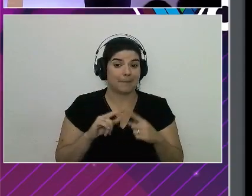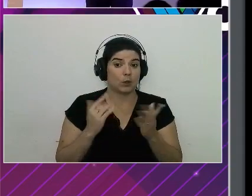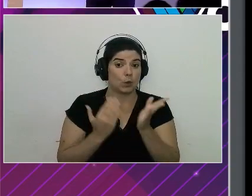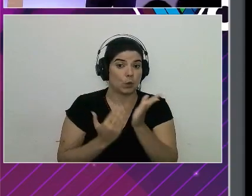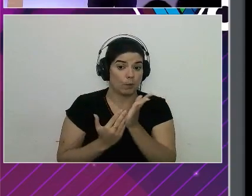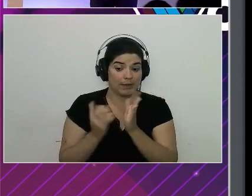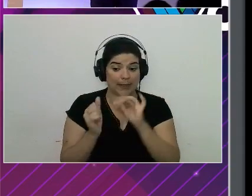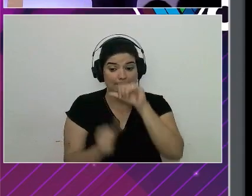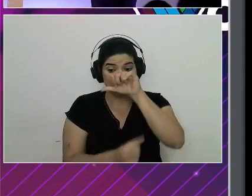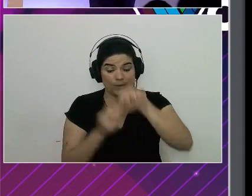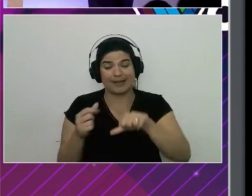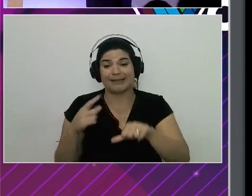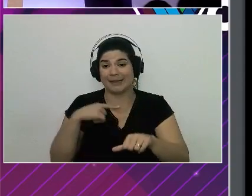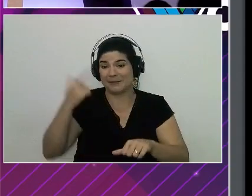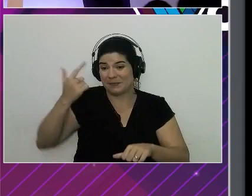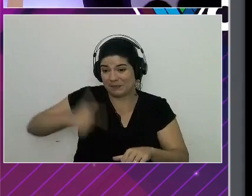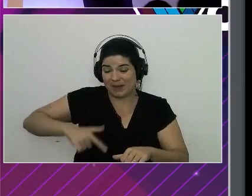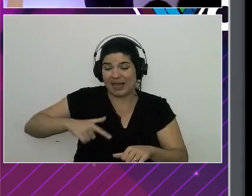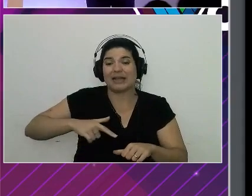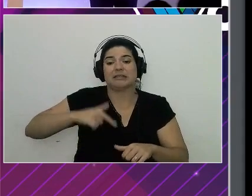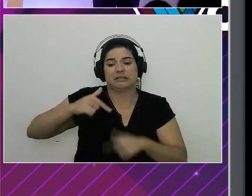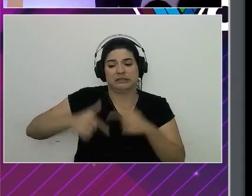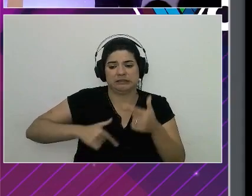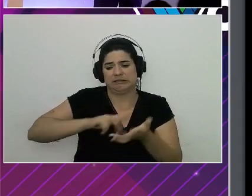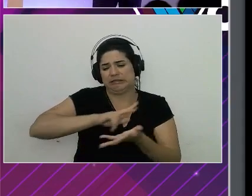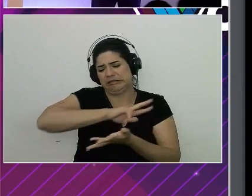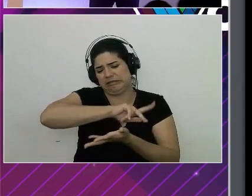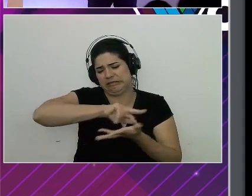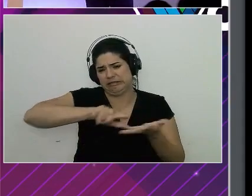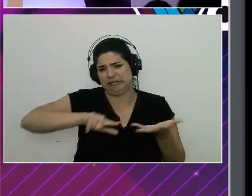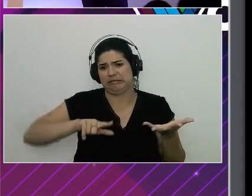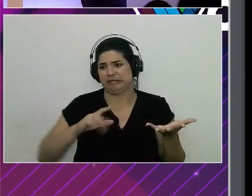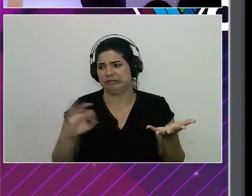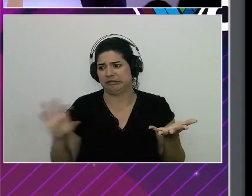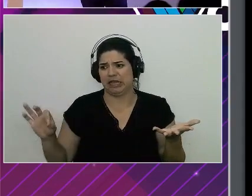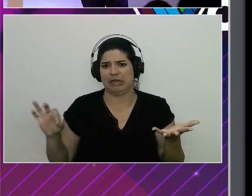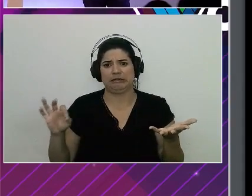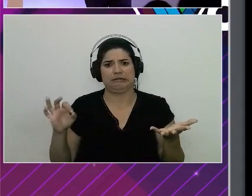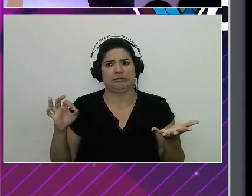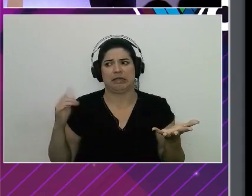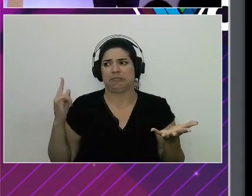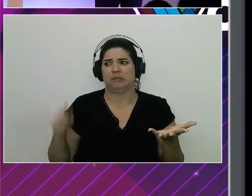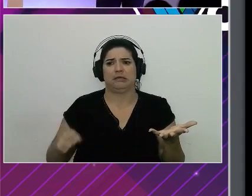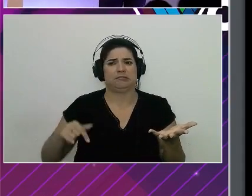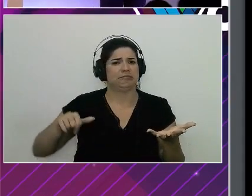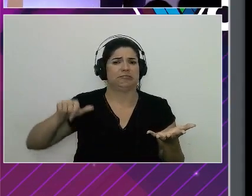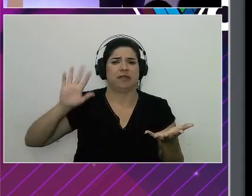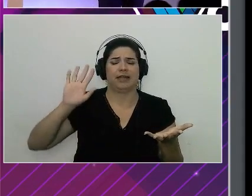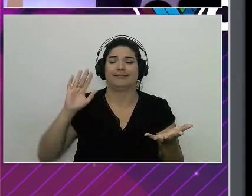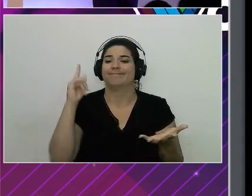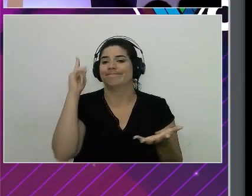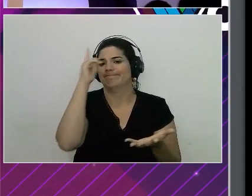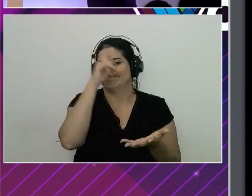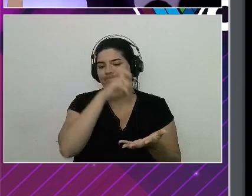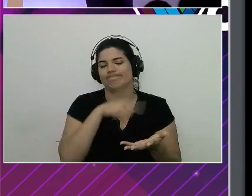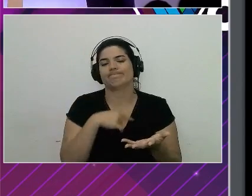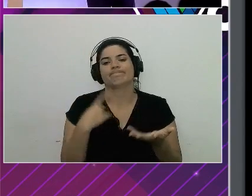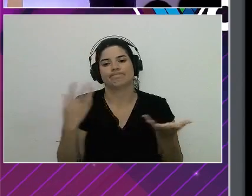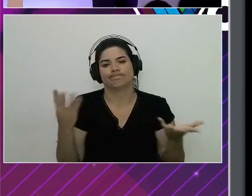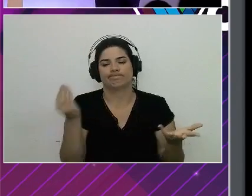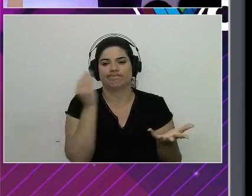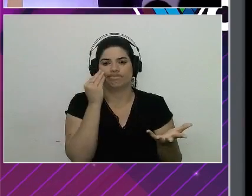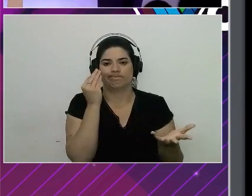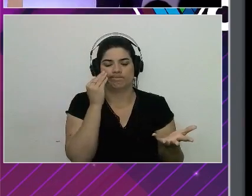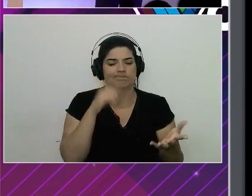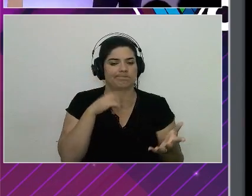mais microserviços, na casa de dezenas, centenas, fica inviável você configurar dezenas e centenas de credenciais para um test runner. Então,